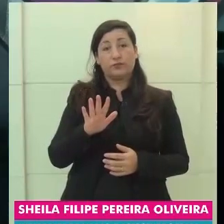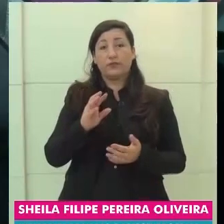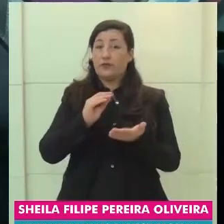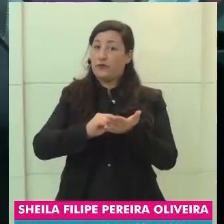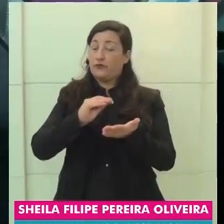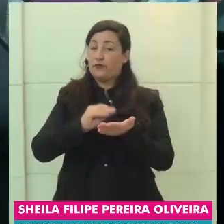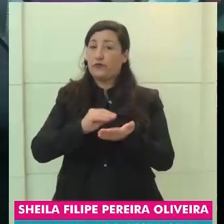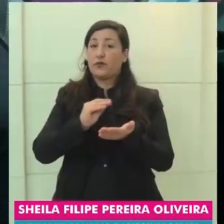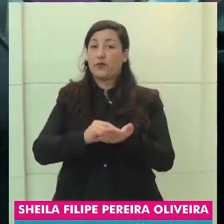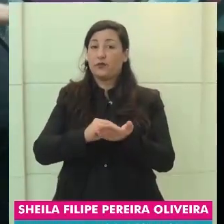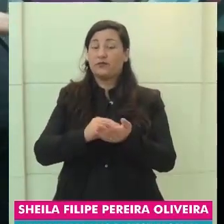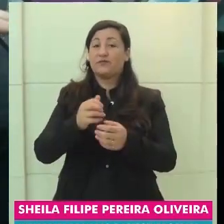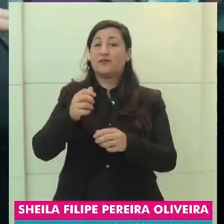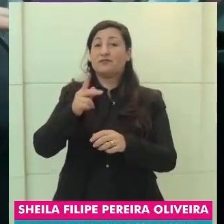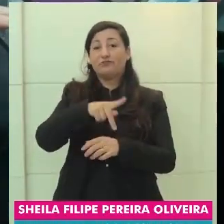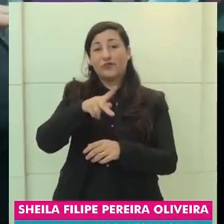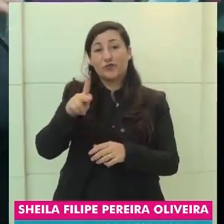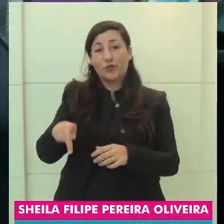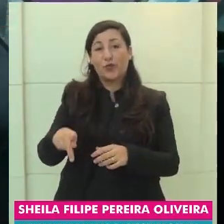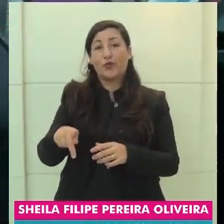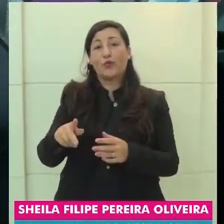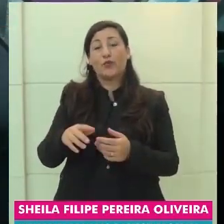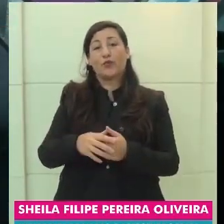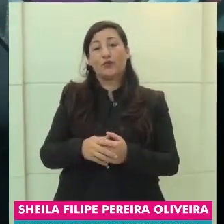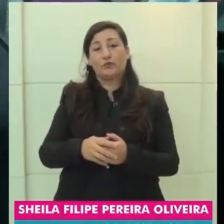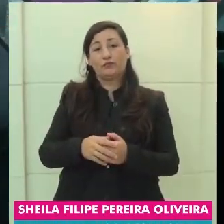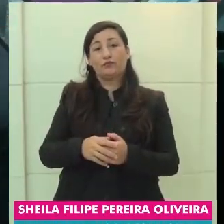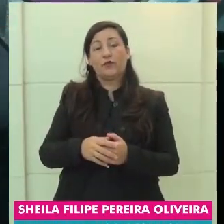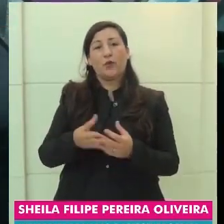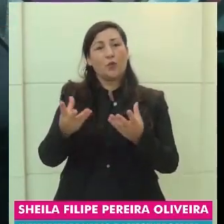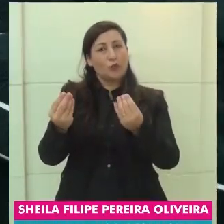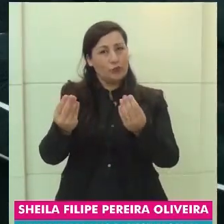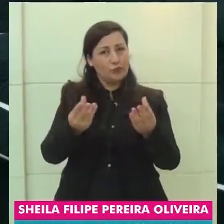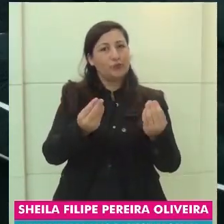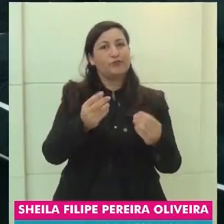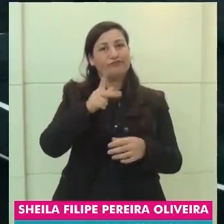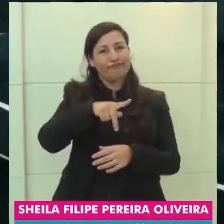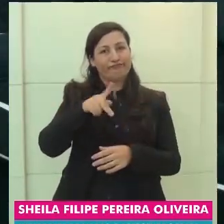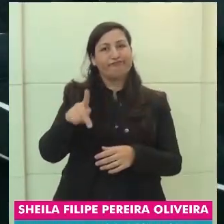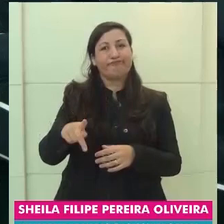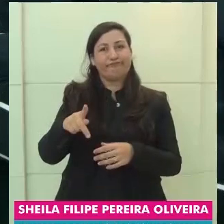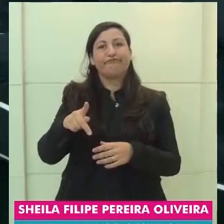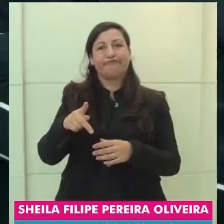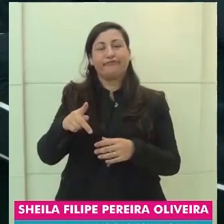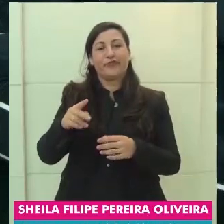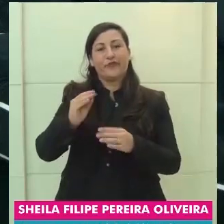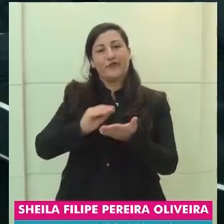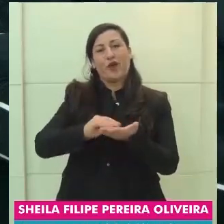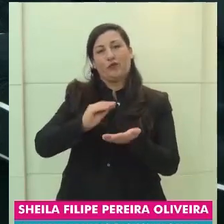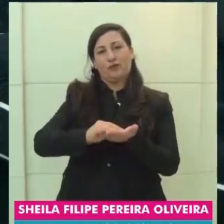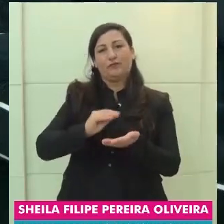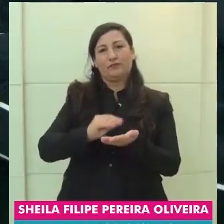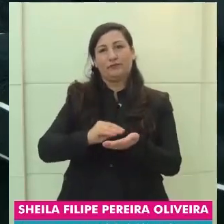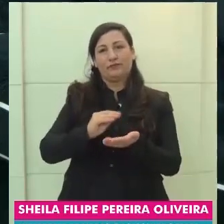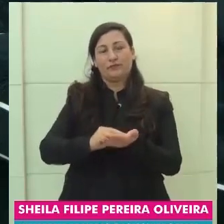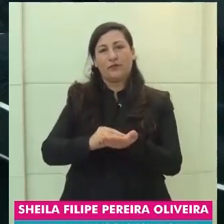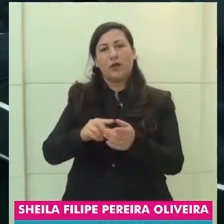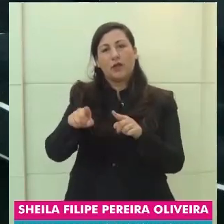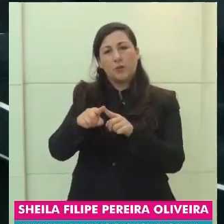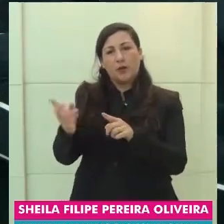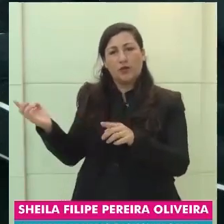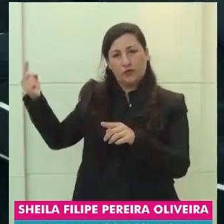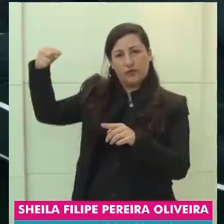Mas faltam professores. Sim, muito, muito mesmo. Que é o que o Ramon veio